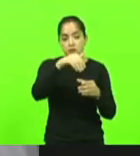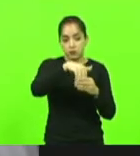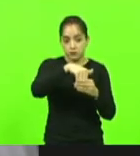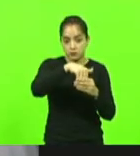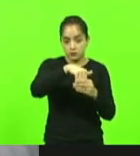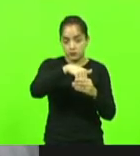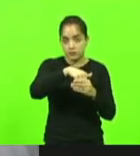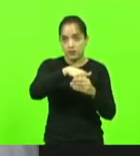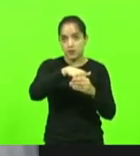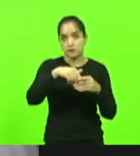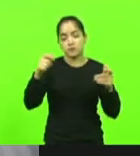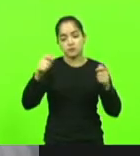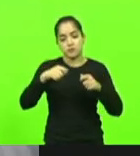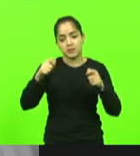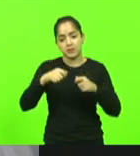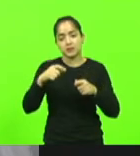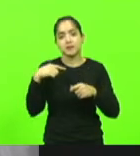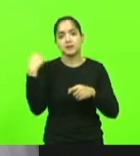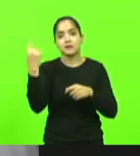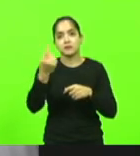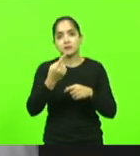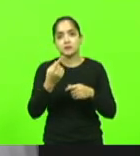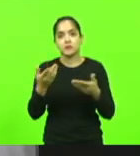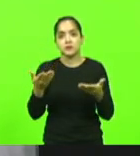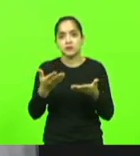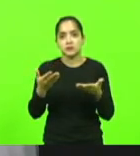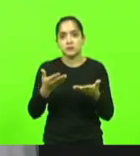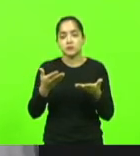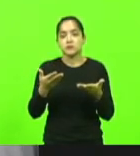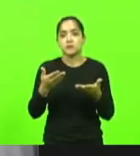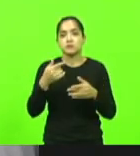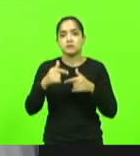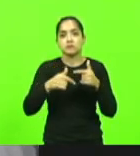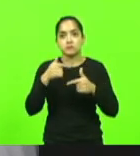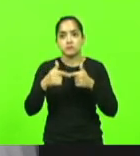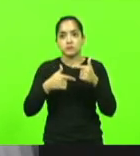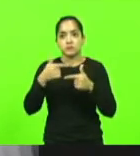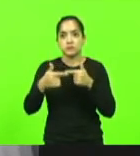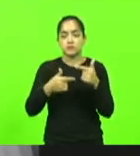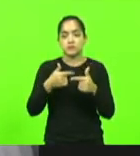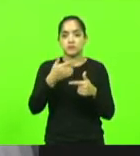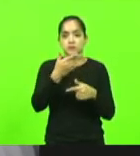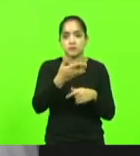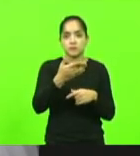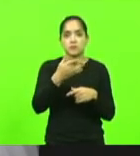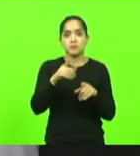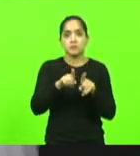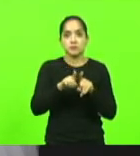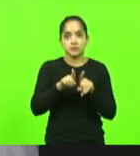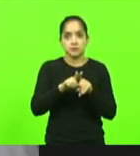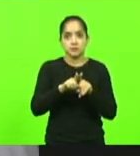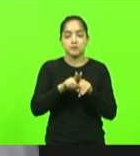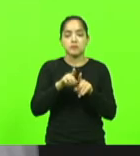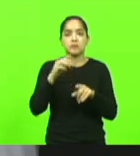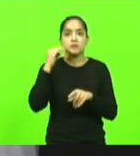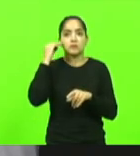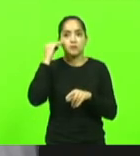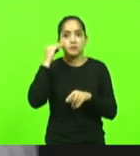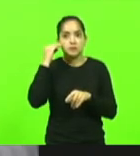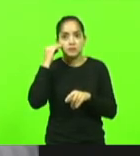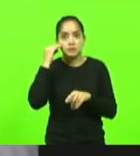que a gente pudesse estar na Assembleia. Dizer ao Mioto, eu ouvi a deputada Marlene, que a